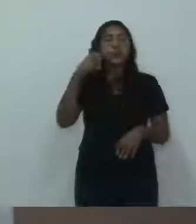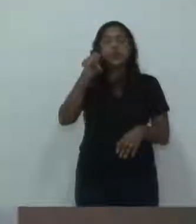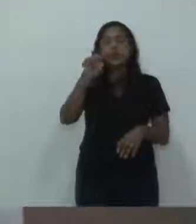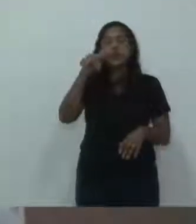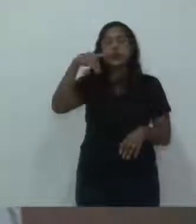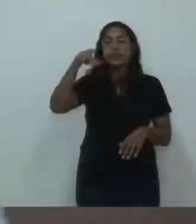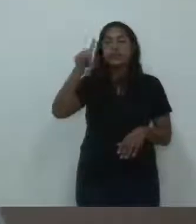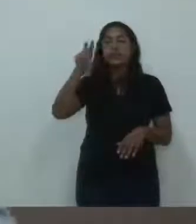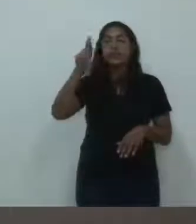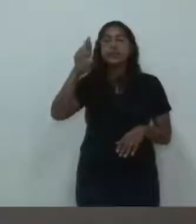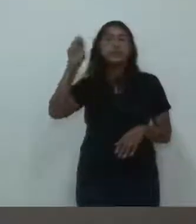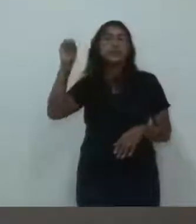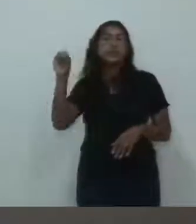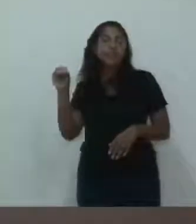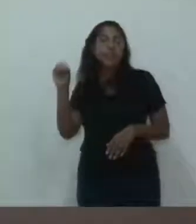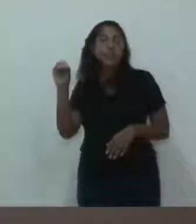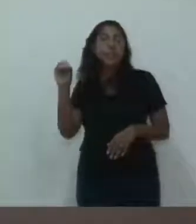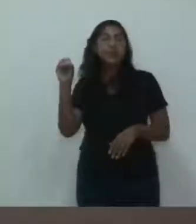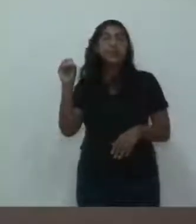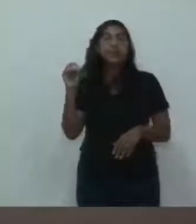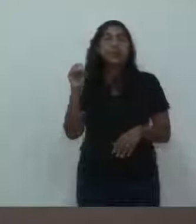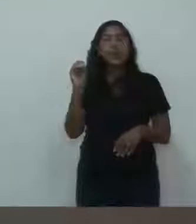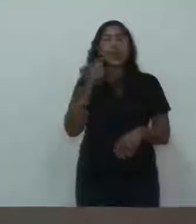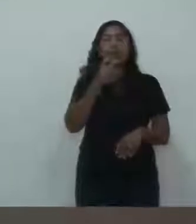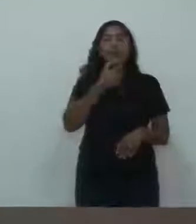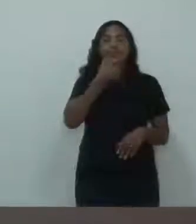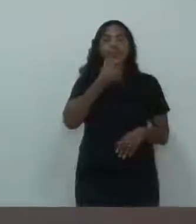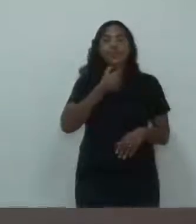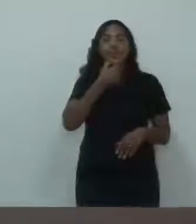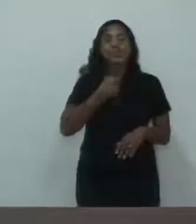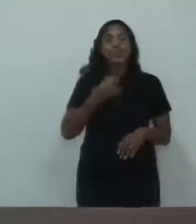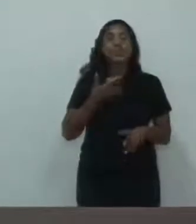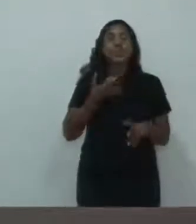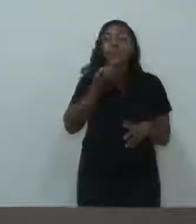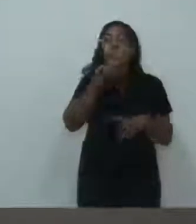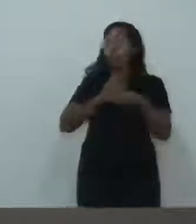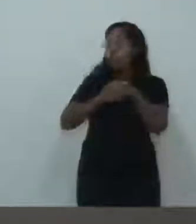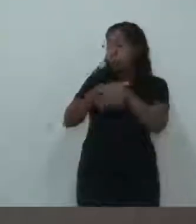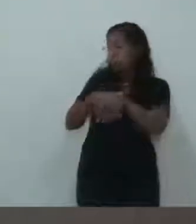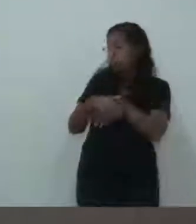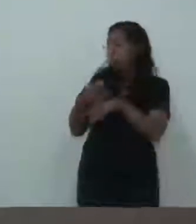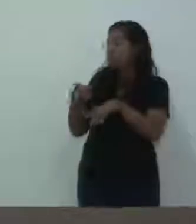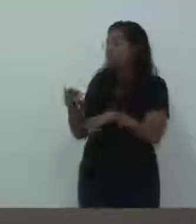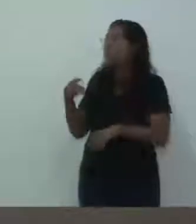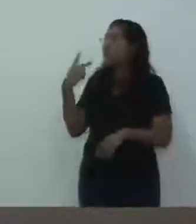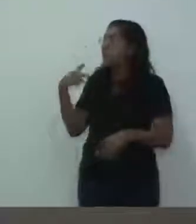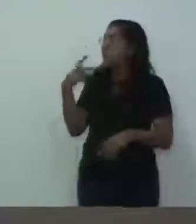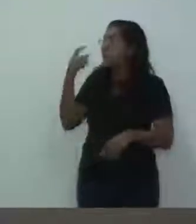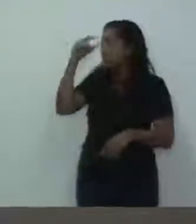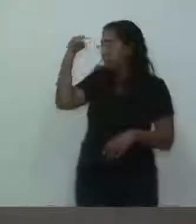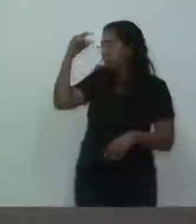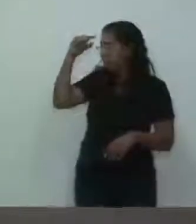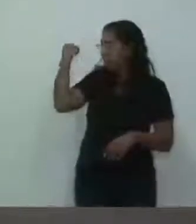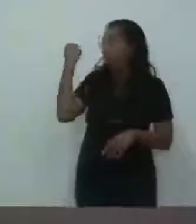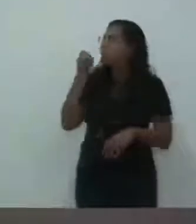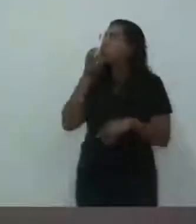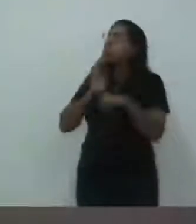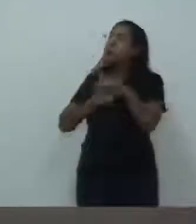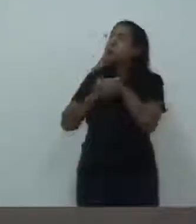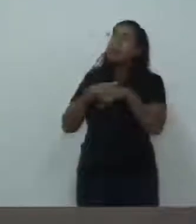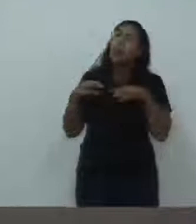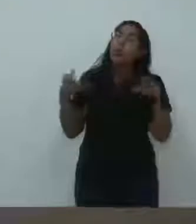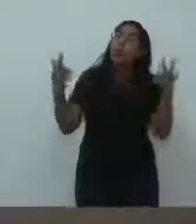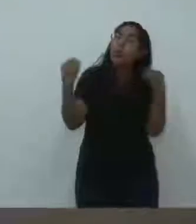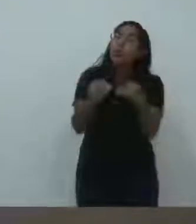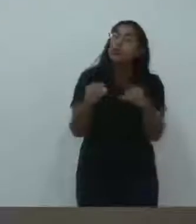Boa noite, senhora presidente Flávia, deputada Flávia. Boa noite a todos, né? Eu vou tentar ser bem objetivo.